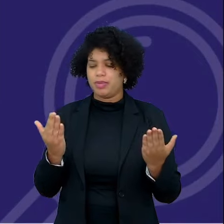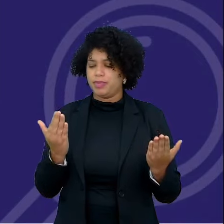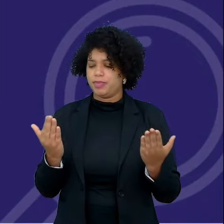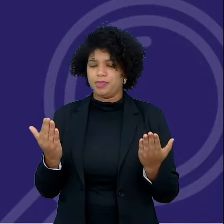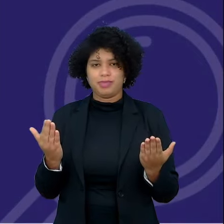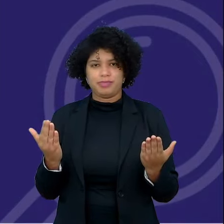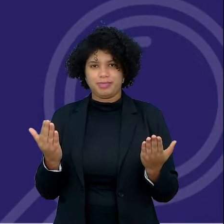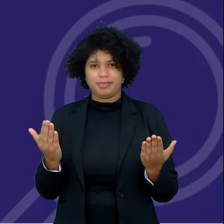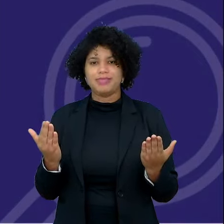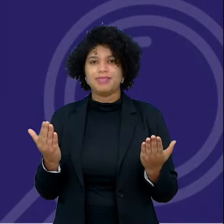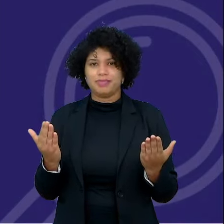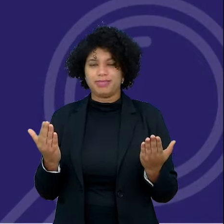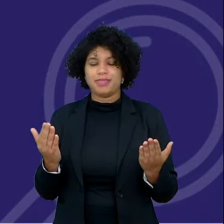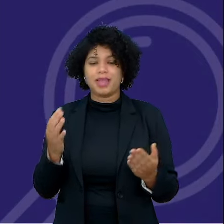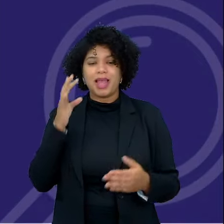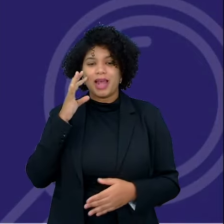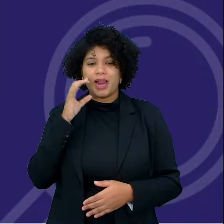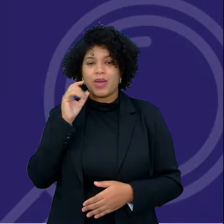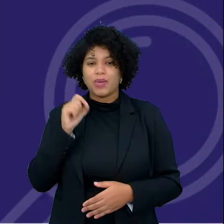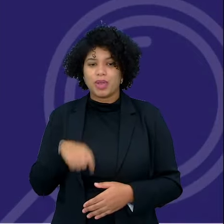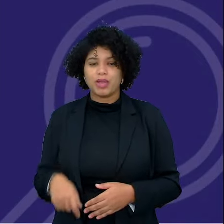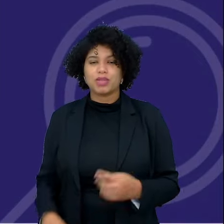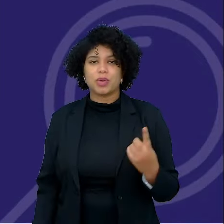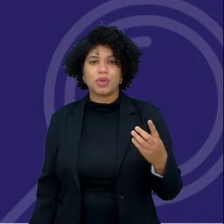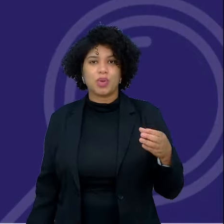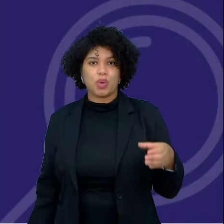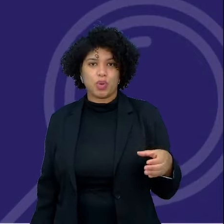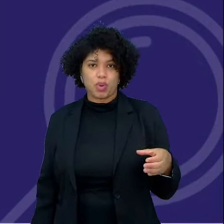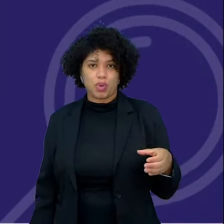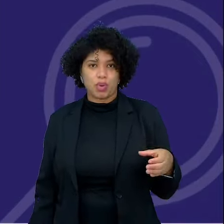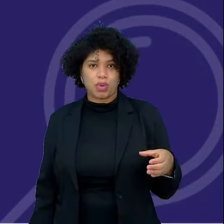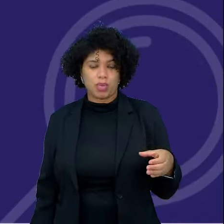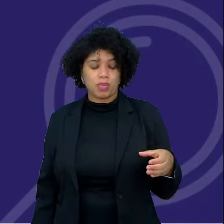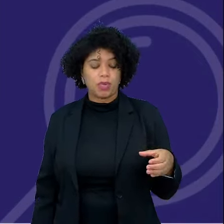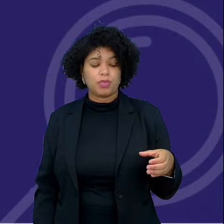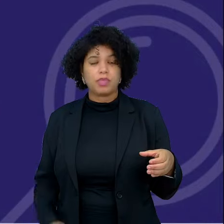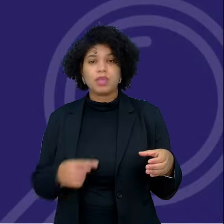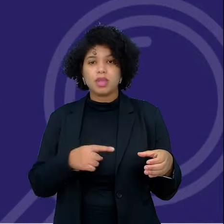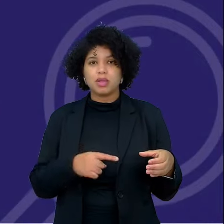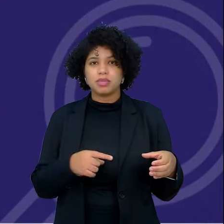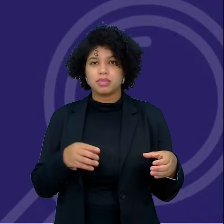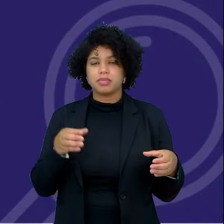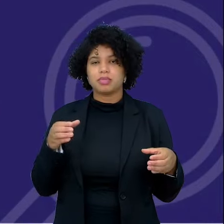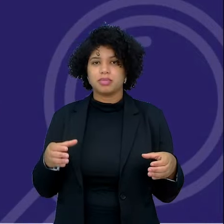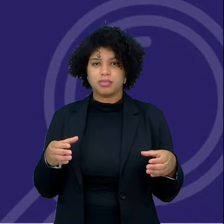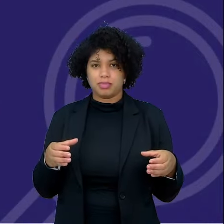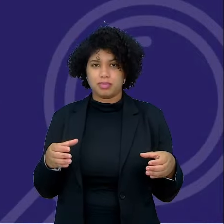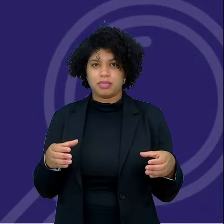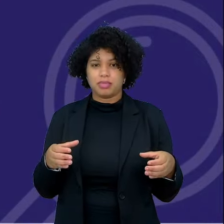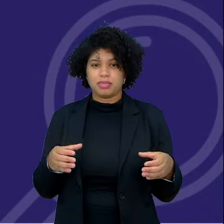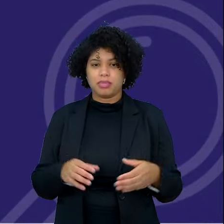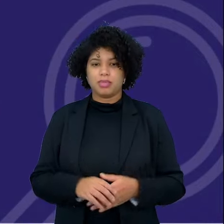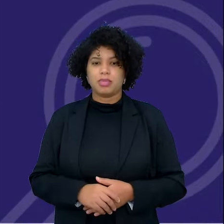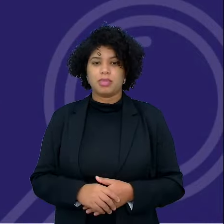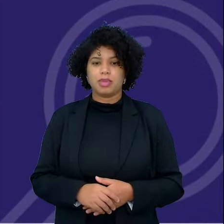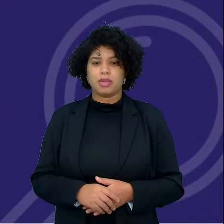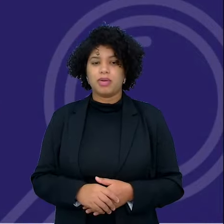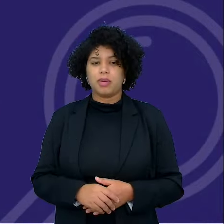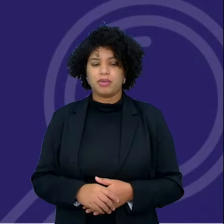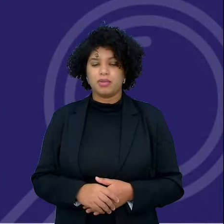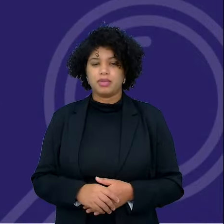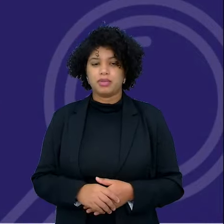O mais legal, um copo ele vai deixar no refrigerador, o outro ele vai deixar para fora. Então